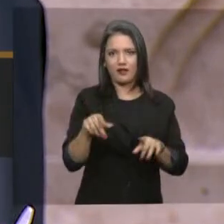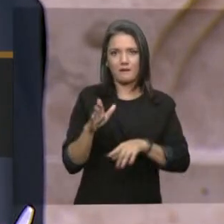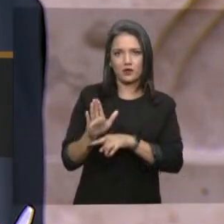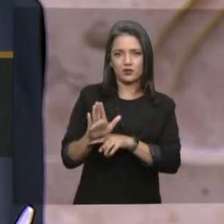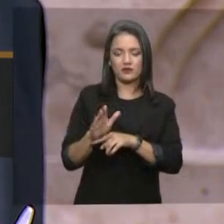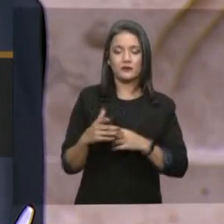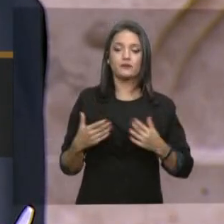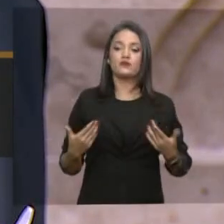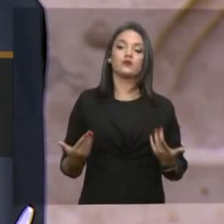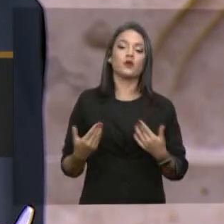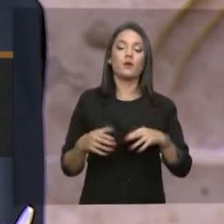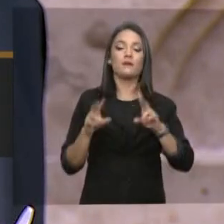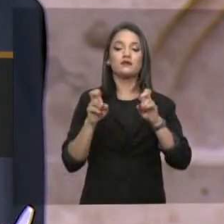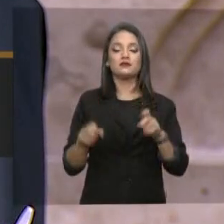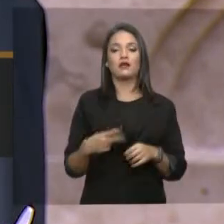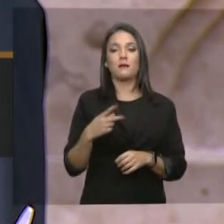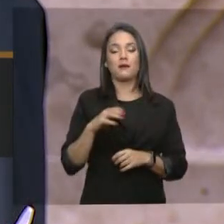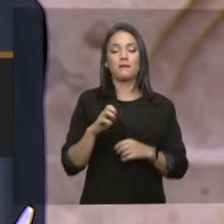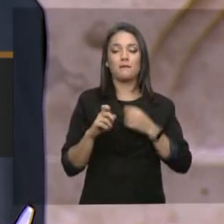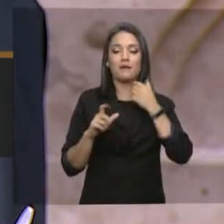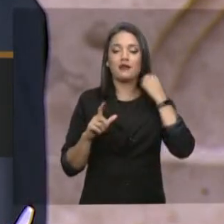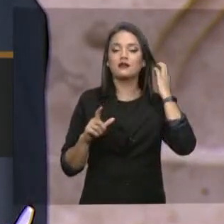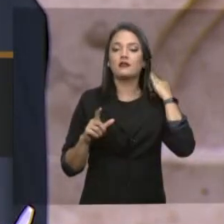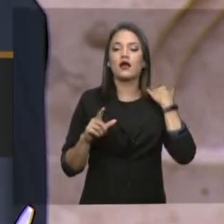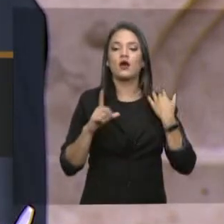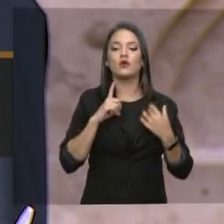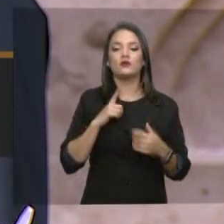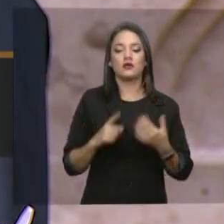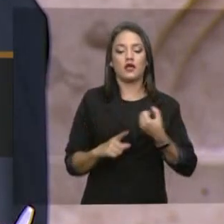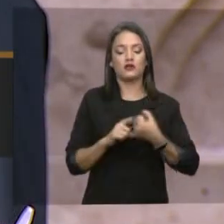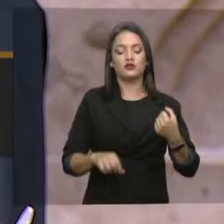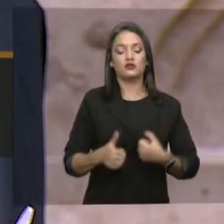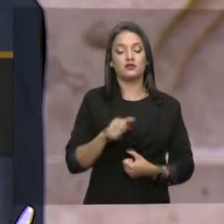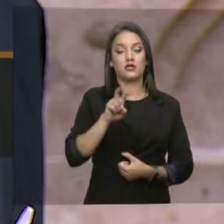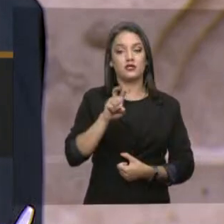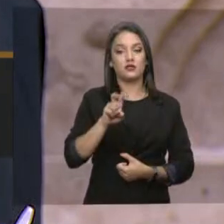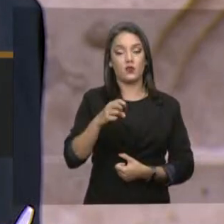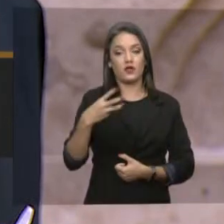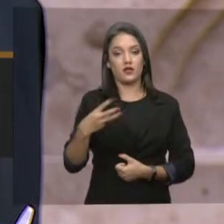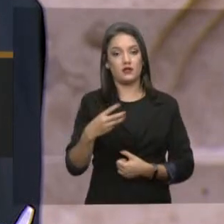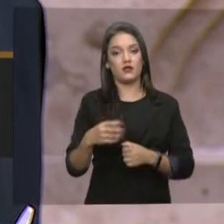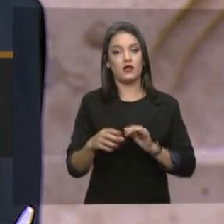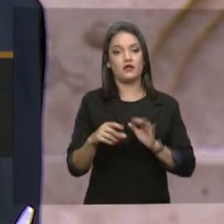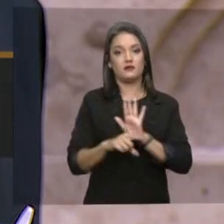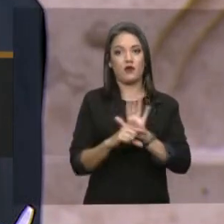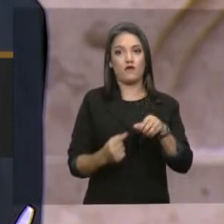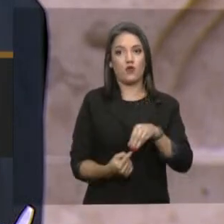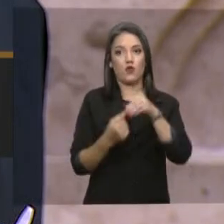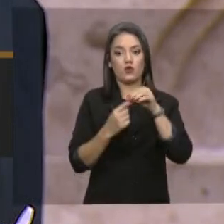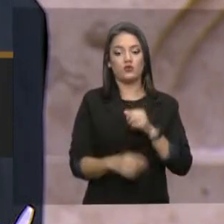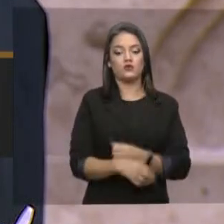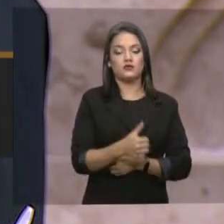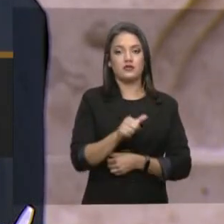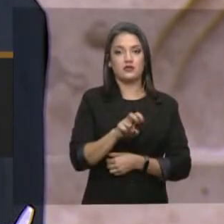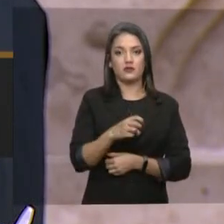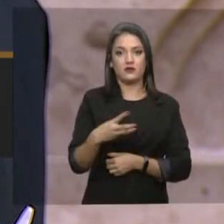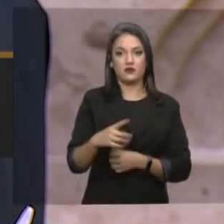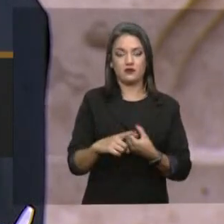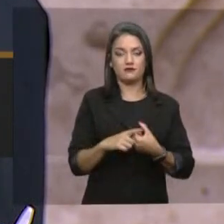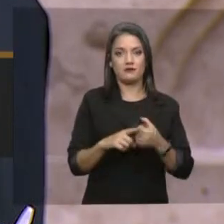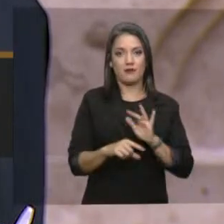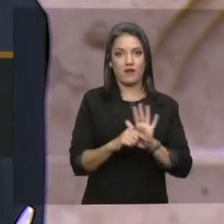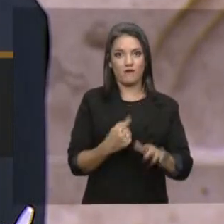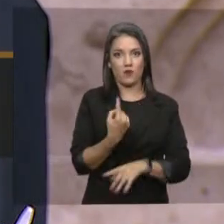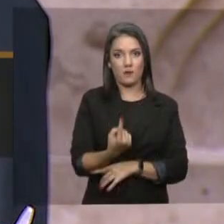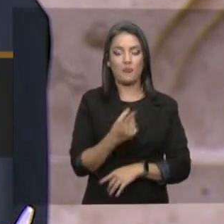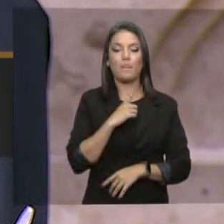mencionados dispositivos dos artigos 153, parágrafo único, e 150, parágrafo 3º, apontam harmonia com o princípio